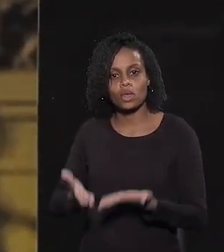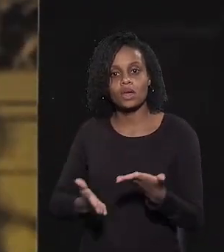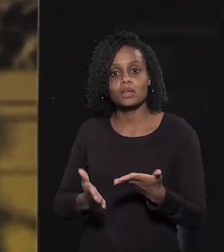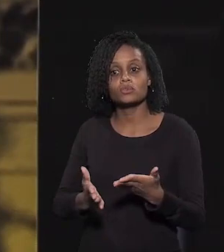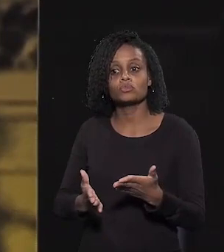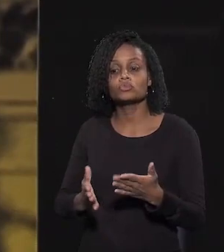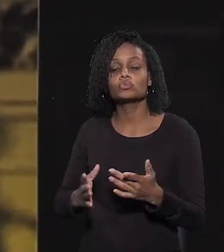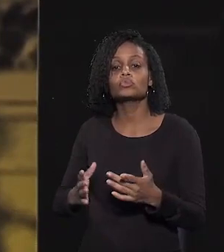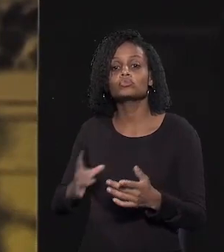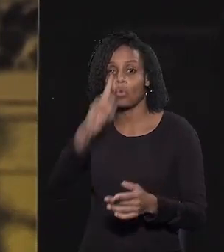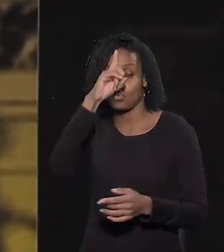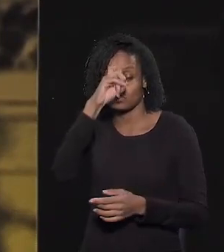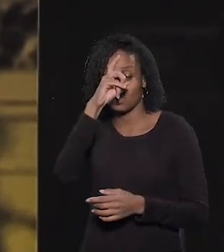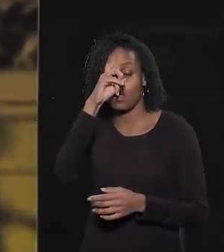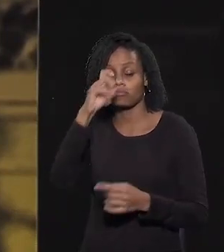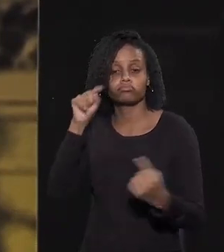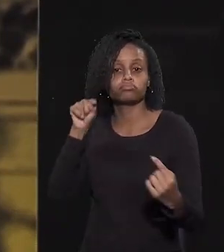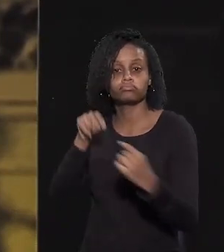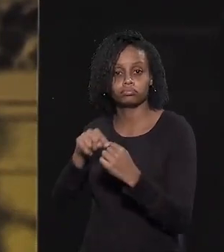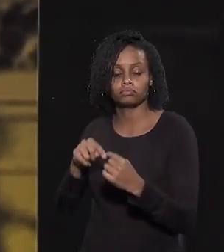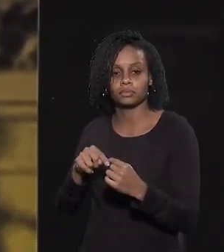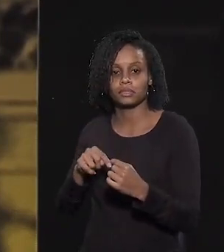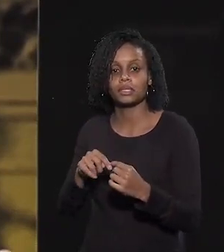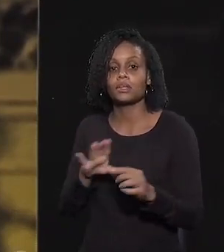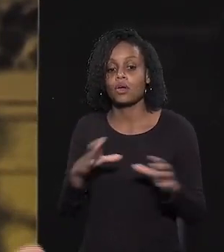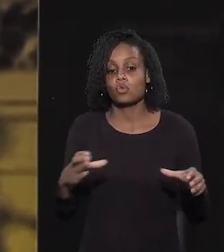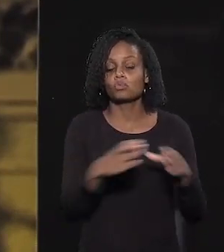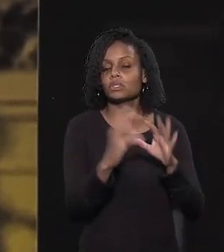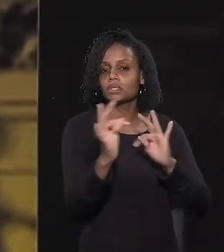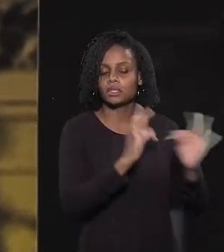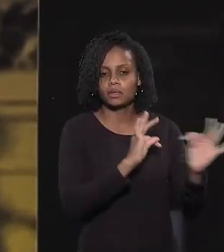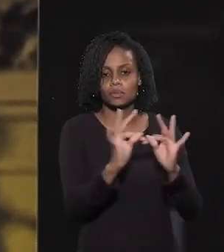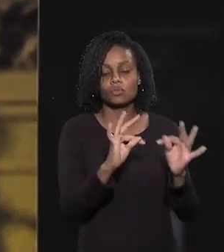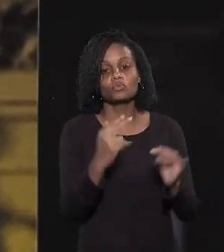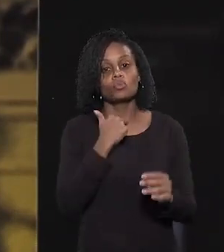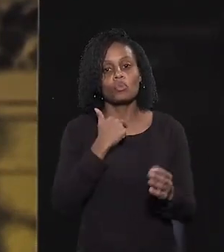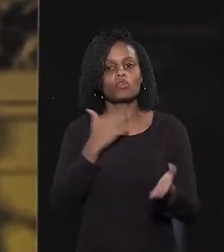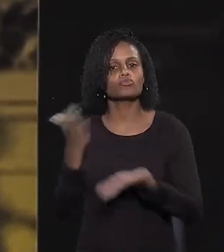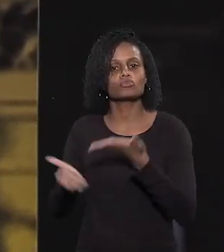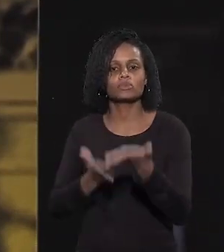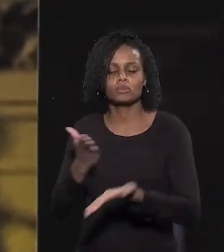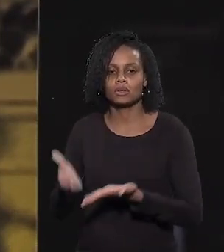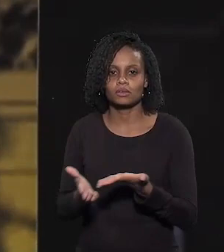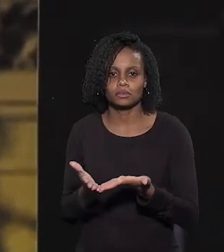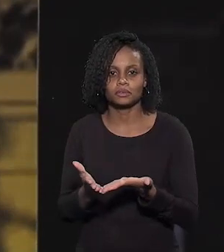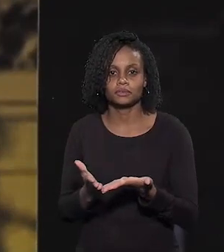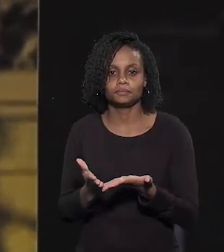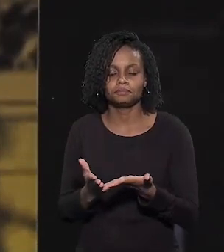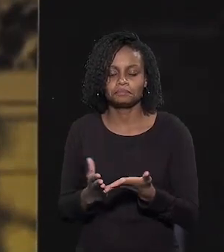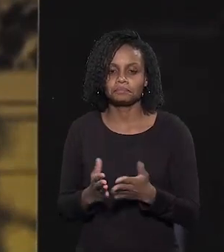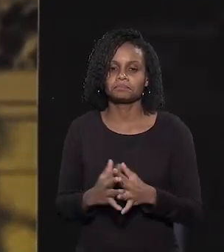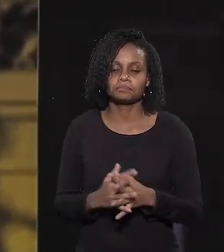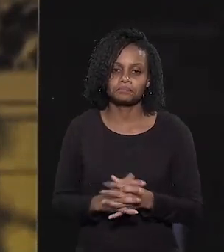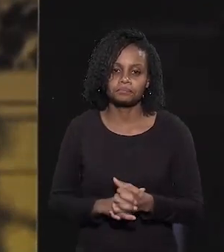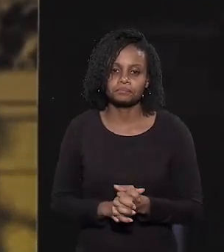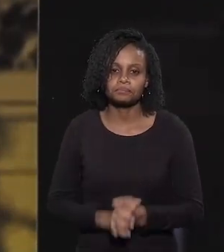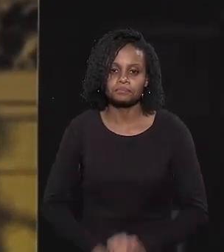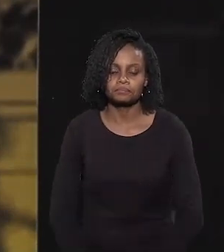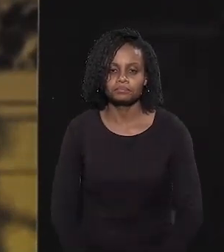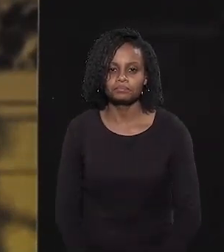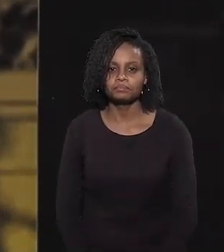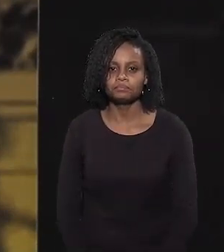cuidados em unidades de saúde. Então, as comunidades terapêuticas não podem cuidar de